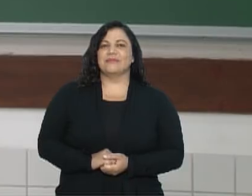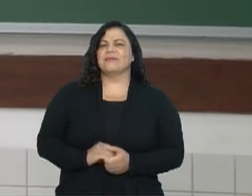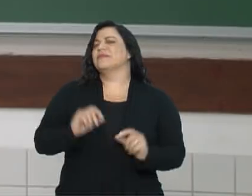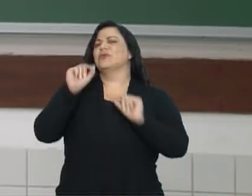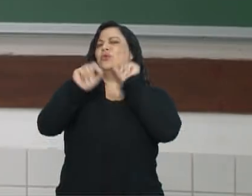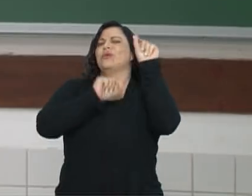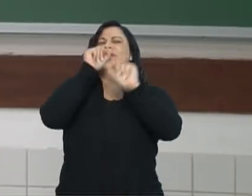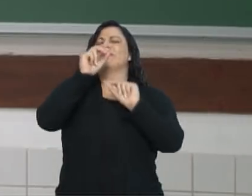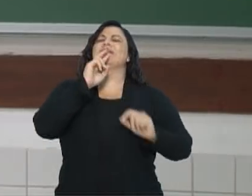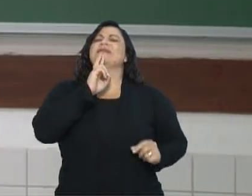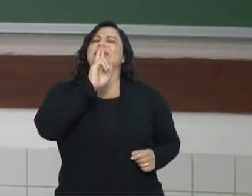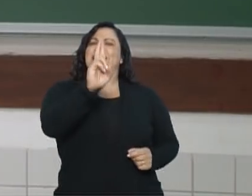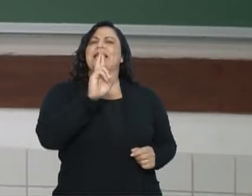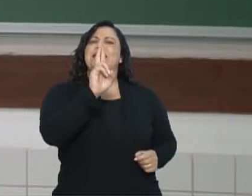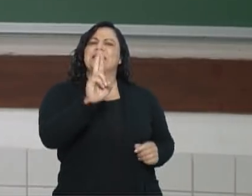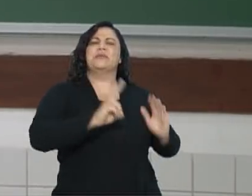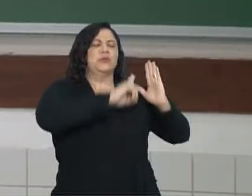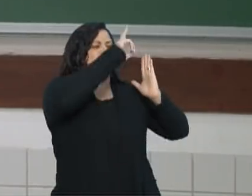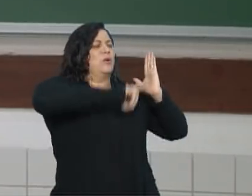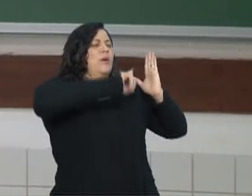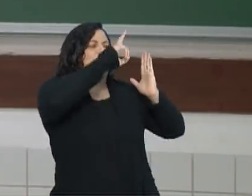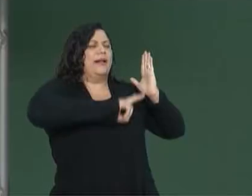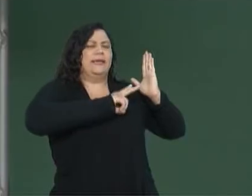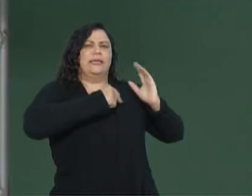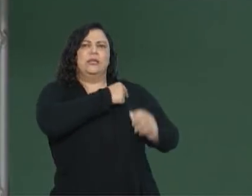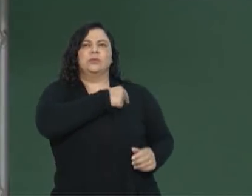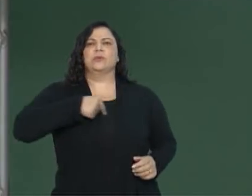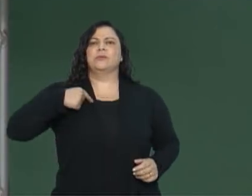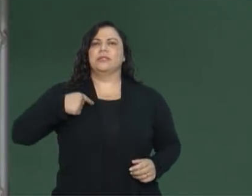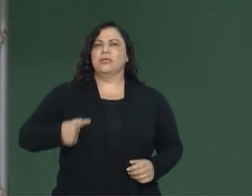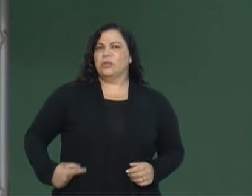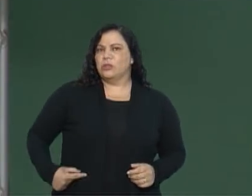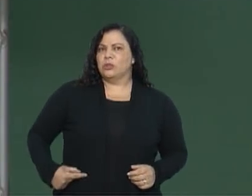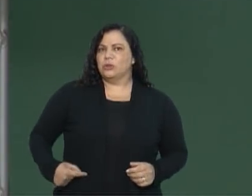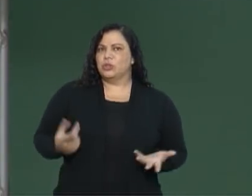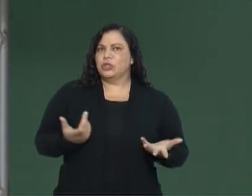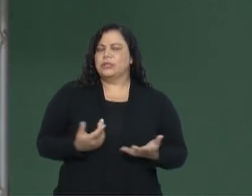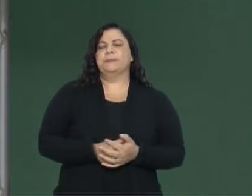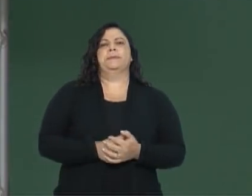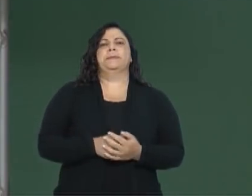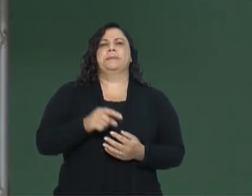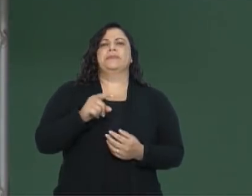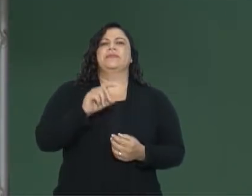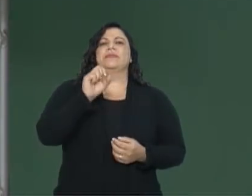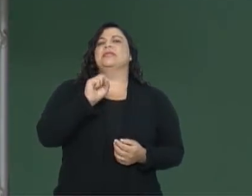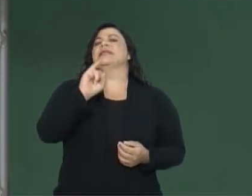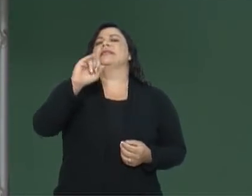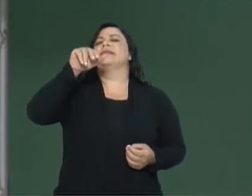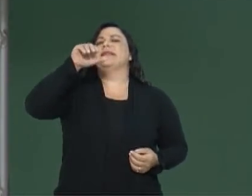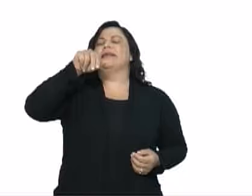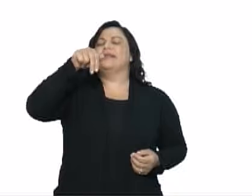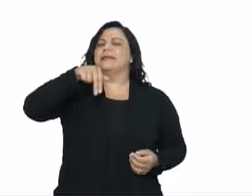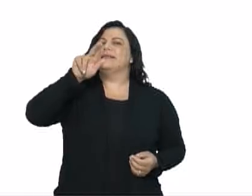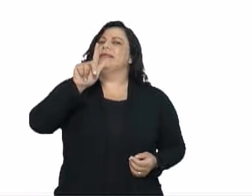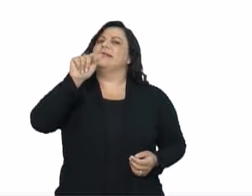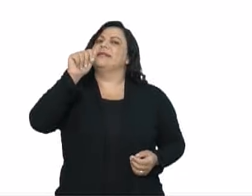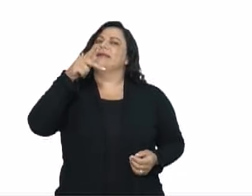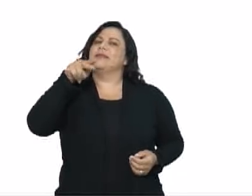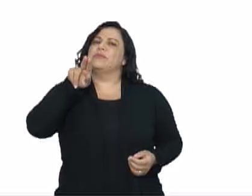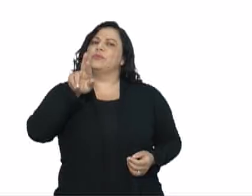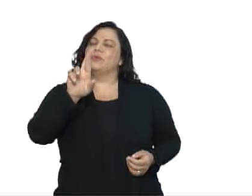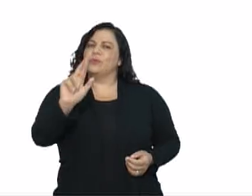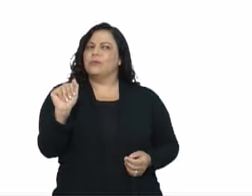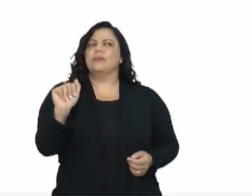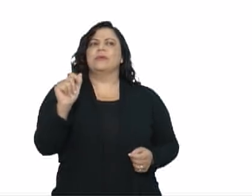O que você respondeu ao ler sobre a China, Singapura? Vamos ver só a China e Singapura. Agora olha para os números. Veja que a China, que é